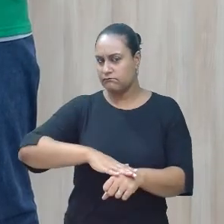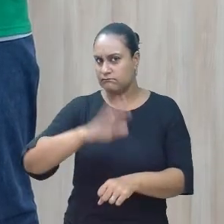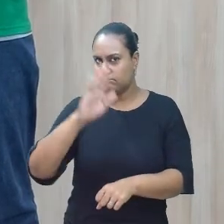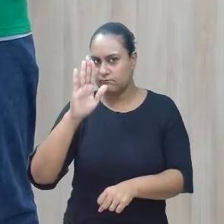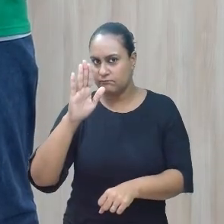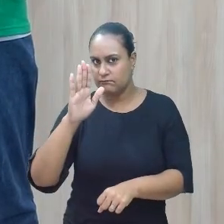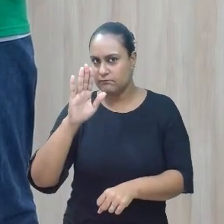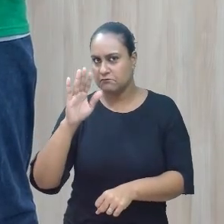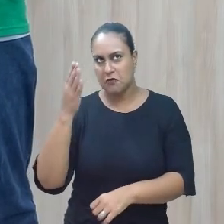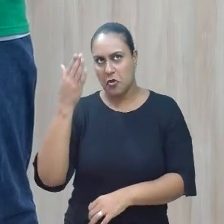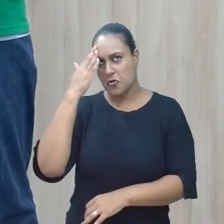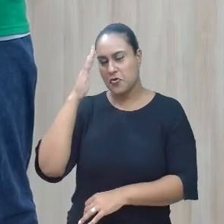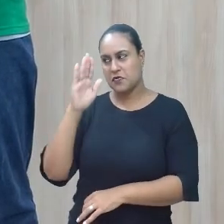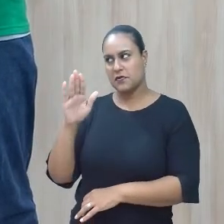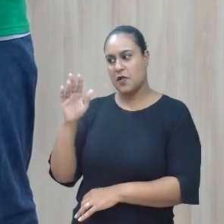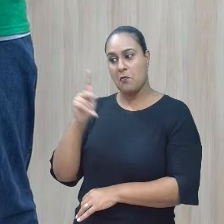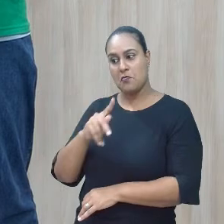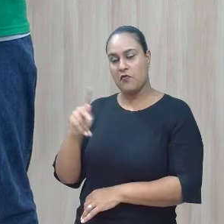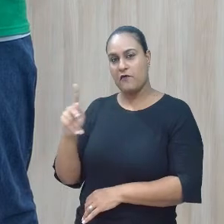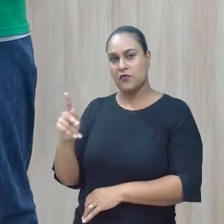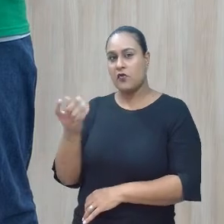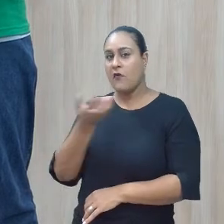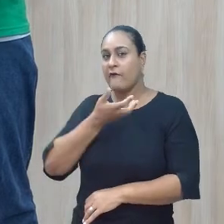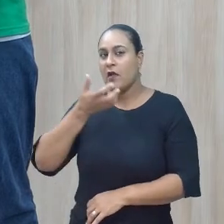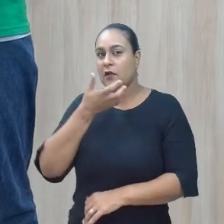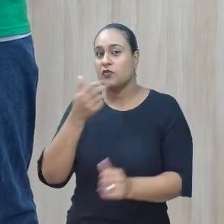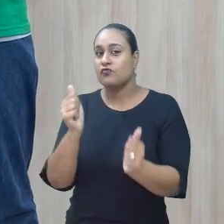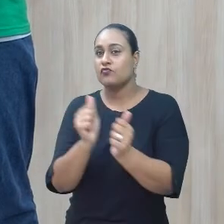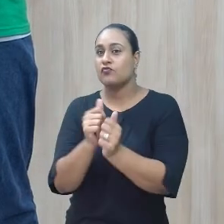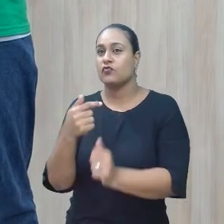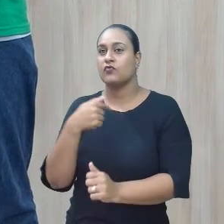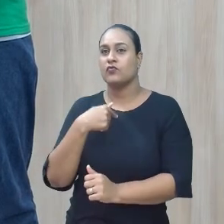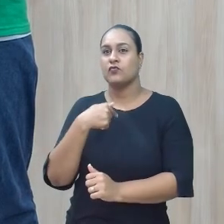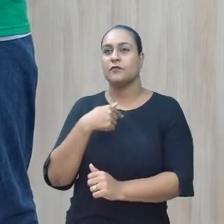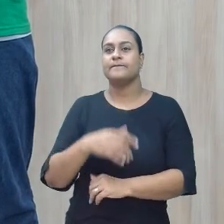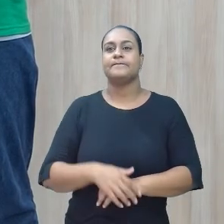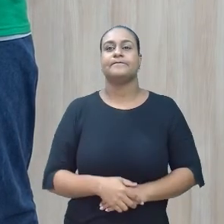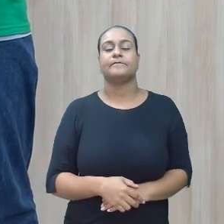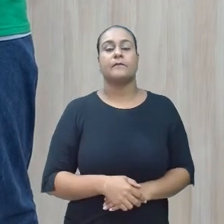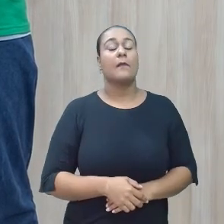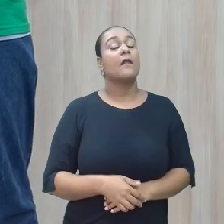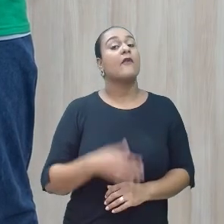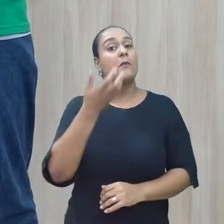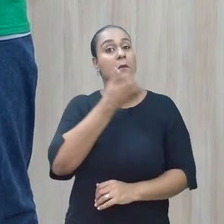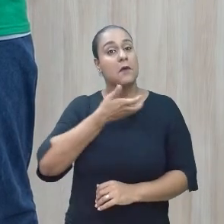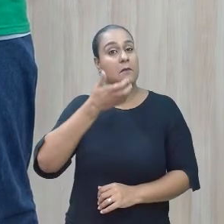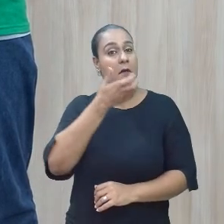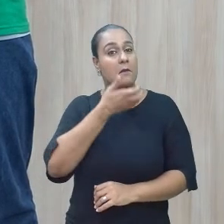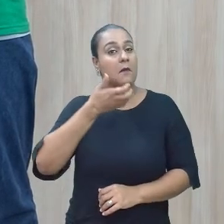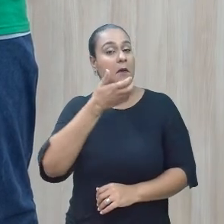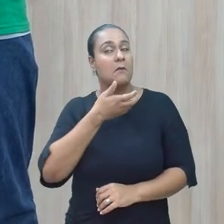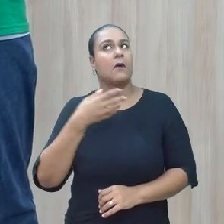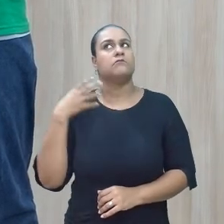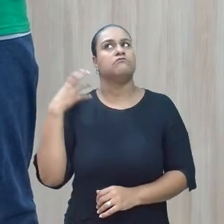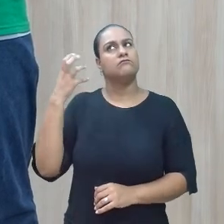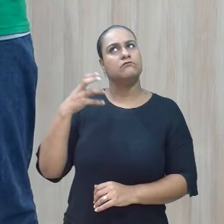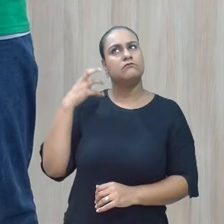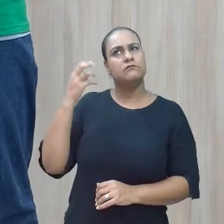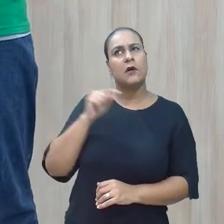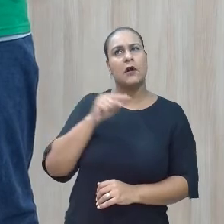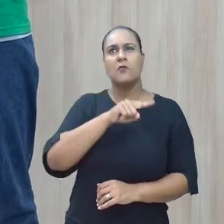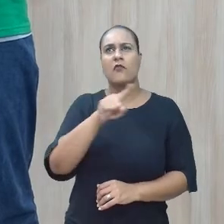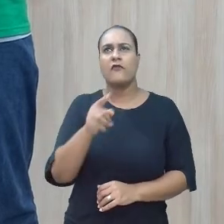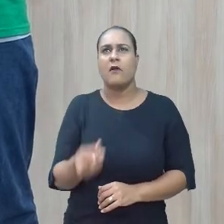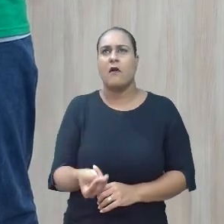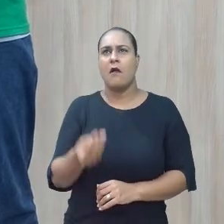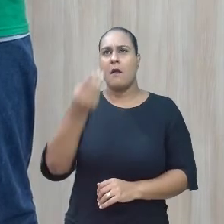querer cantar aqui junto comigo, né? Mas chegamos aqui ao momento, ó, vamos cantar uma musicazinha para que vocês fixem